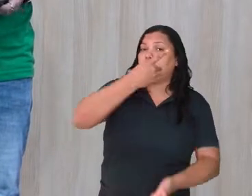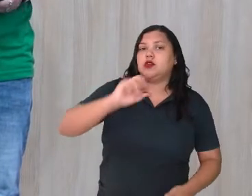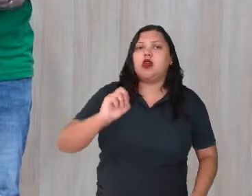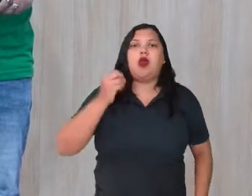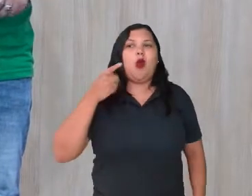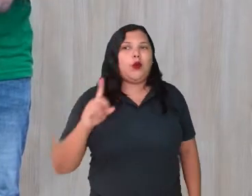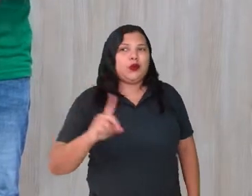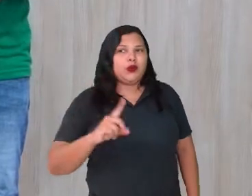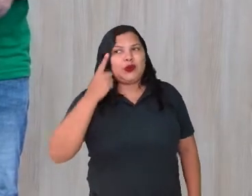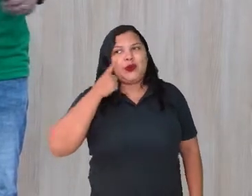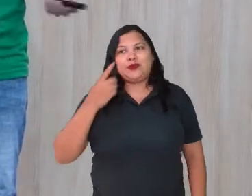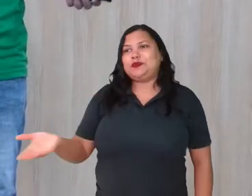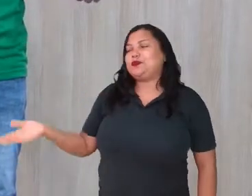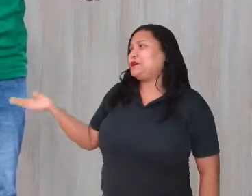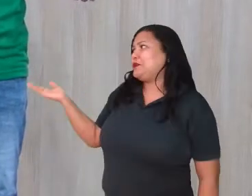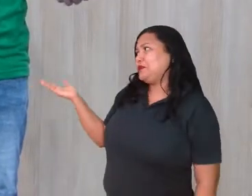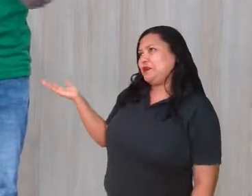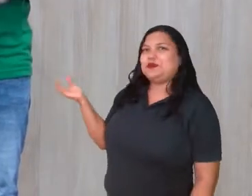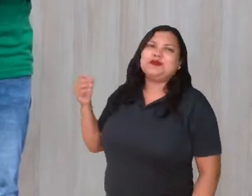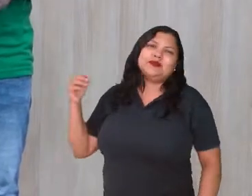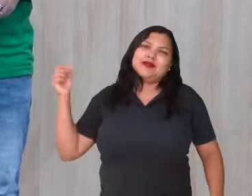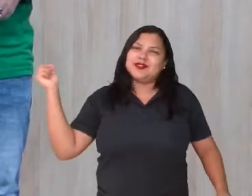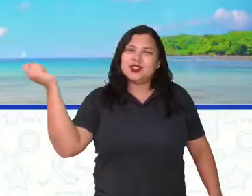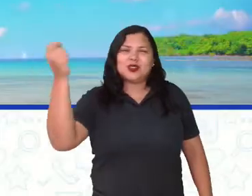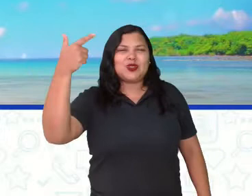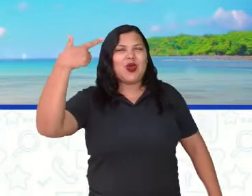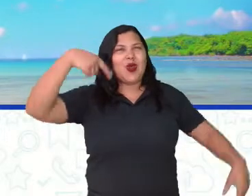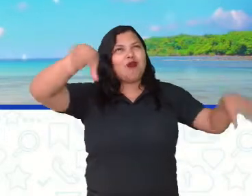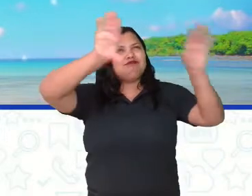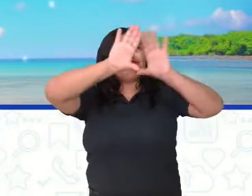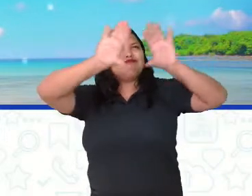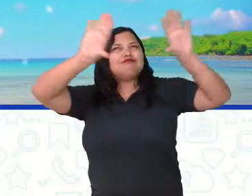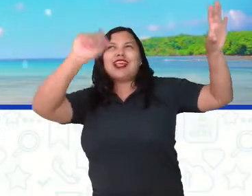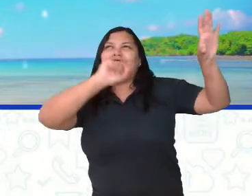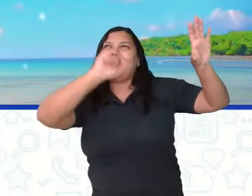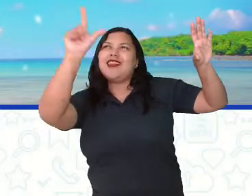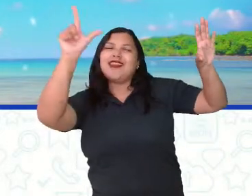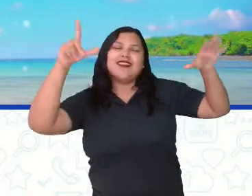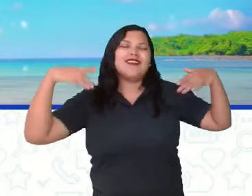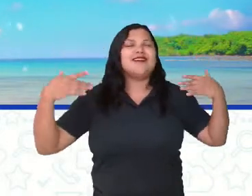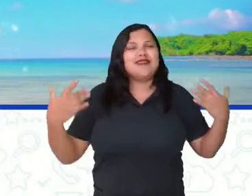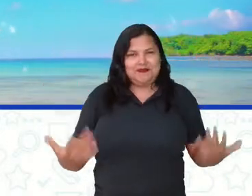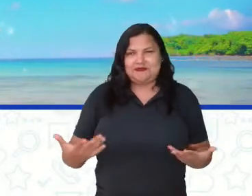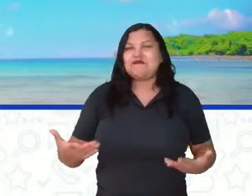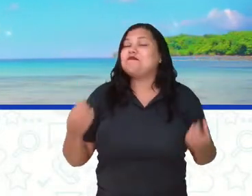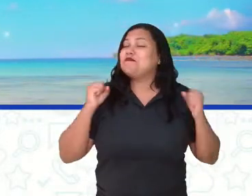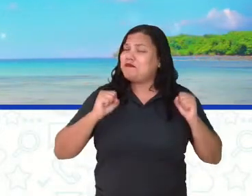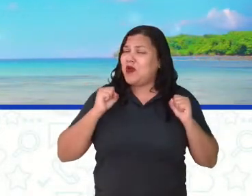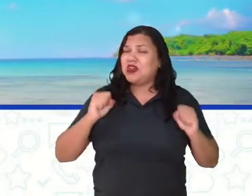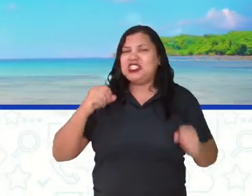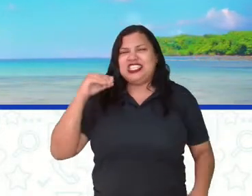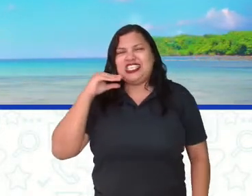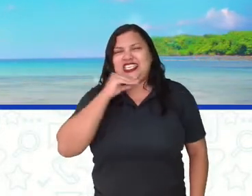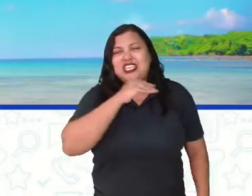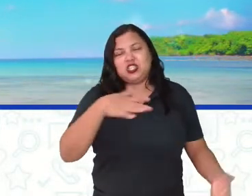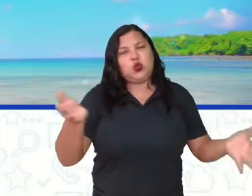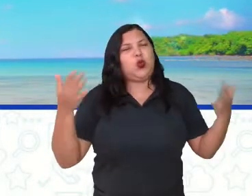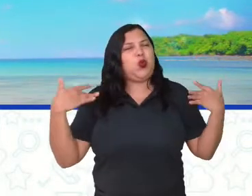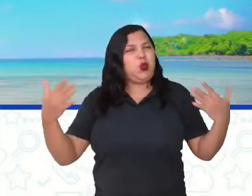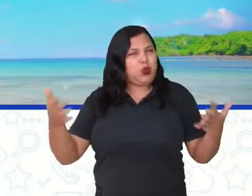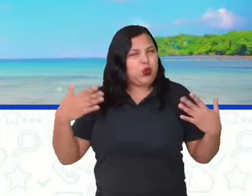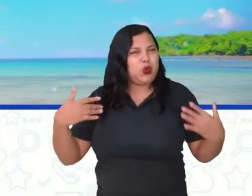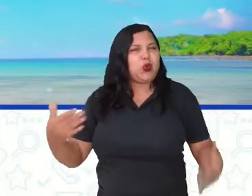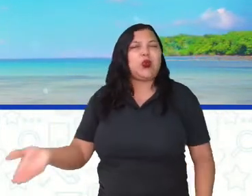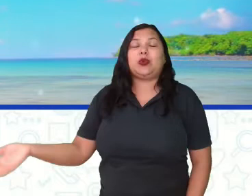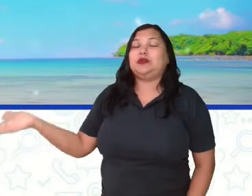certo? Da mesma forma que pode ser aquele dia céu azul, né? Ou seja, bastante sol, bastante calor, pode ser que seja dessa